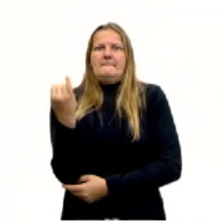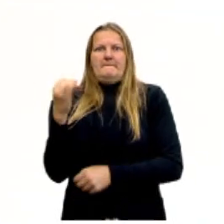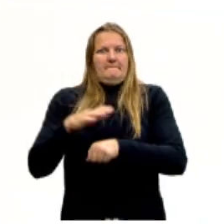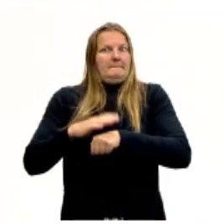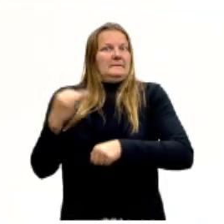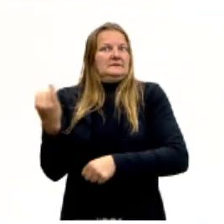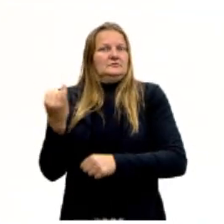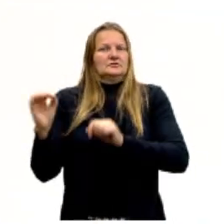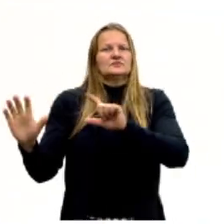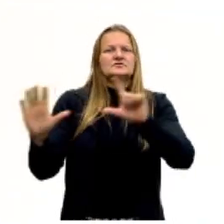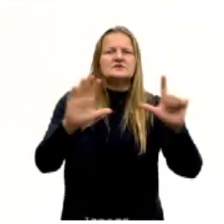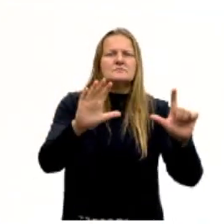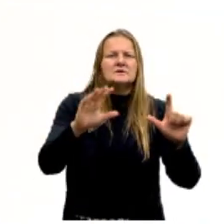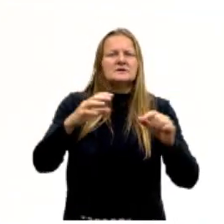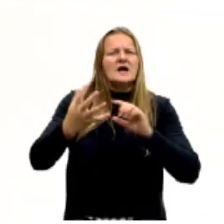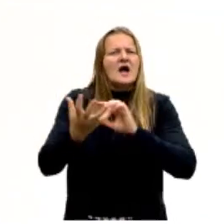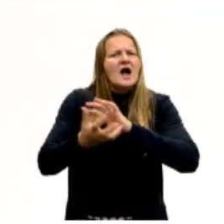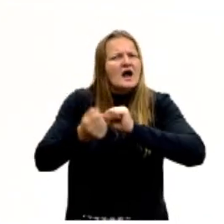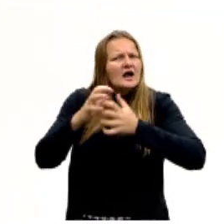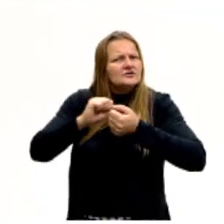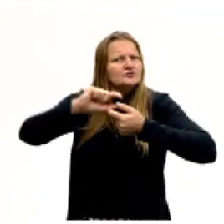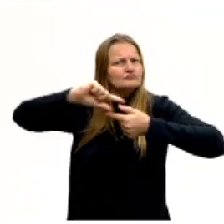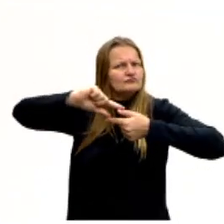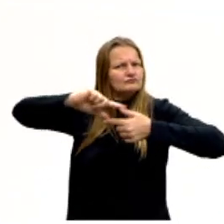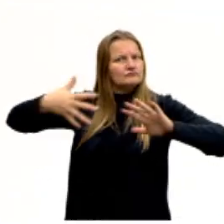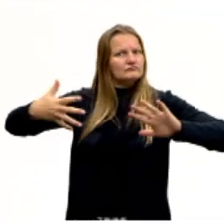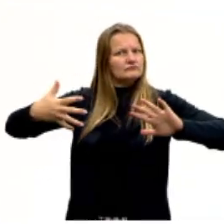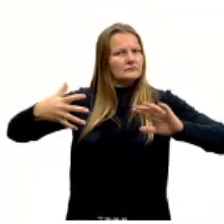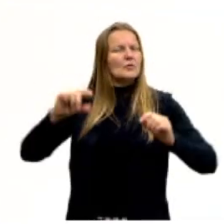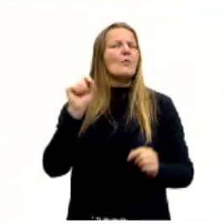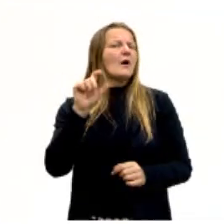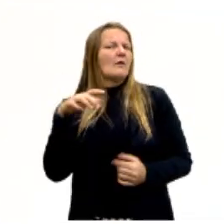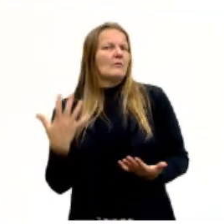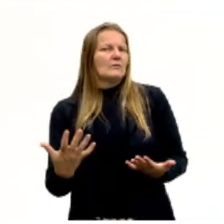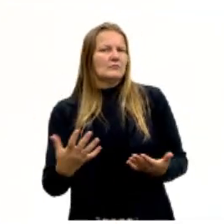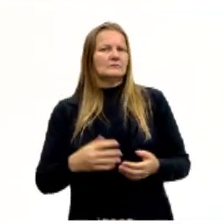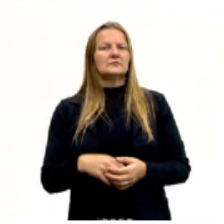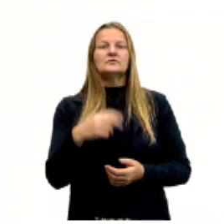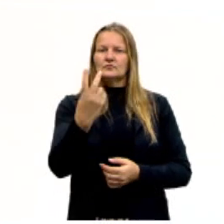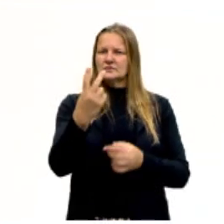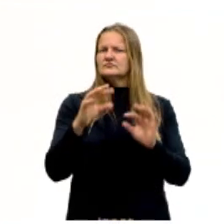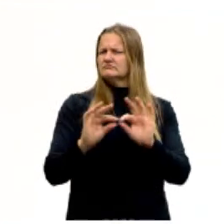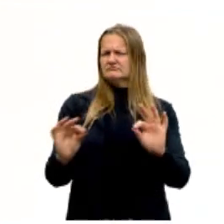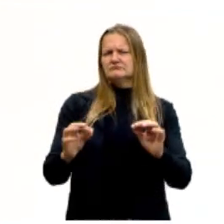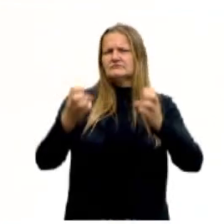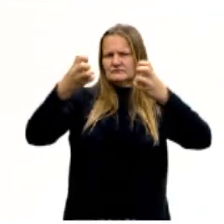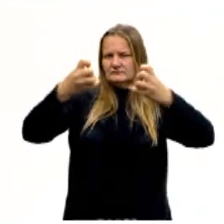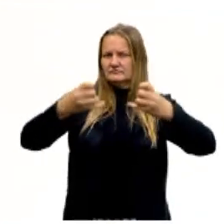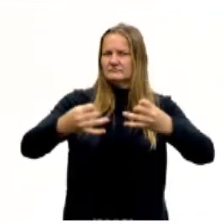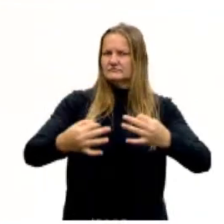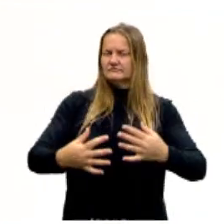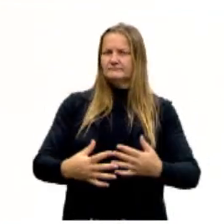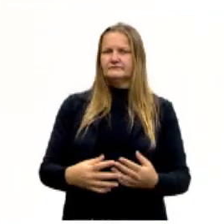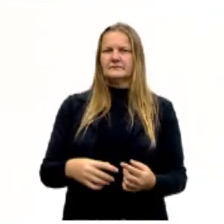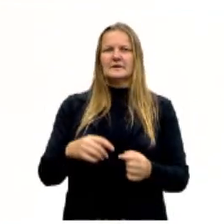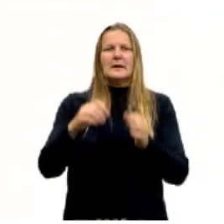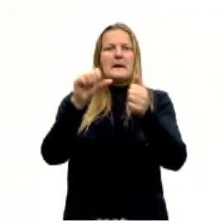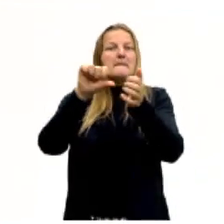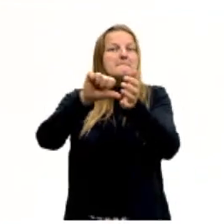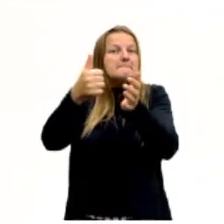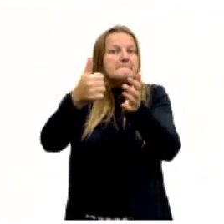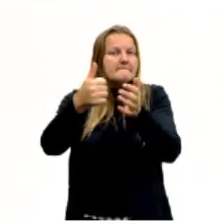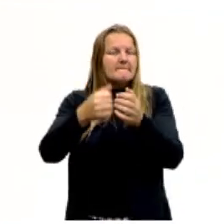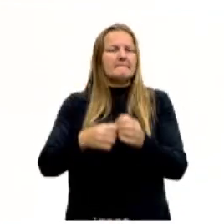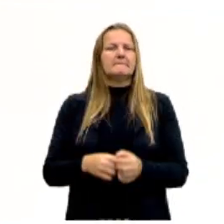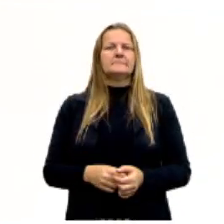desta semana da arte moderna São duas coisas bem simples tá romper